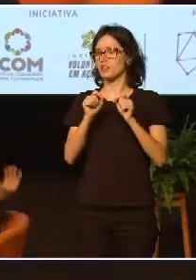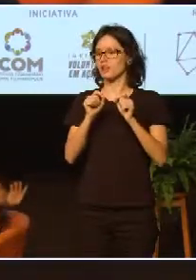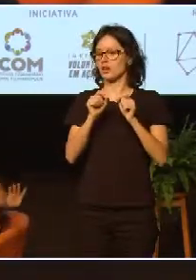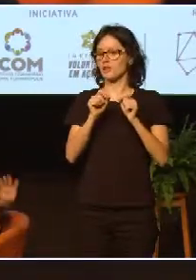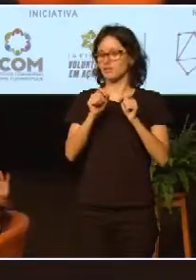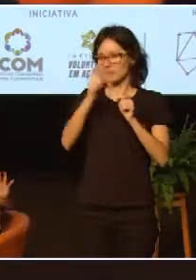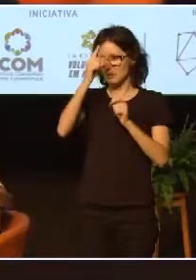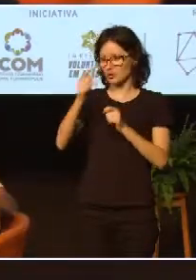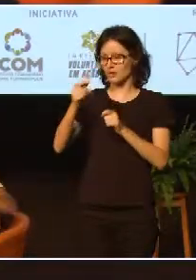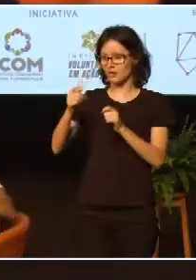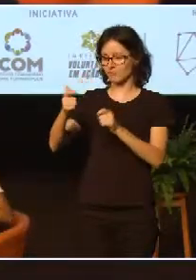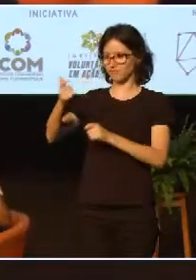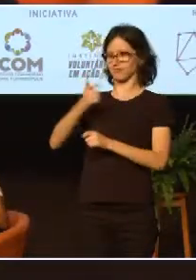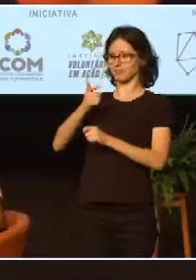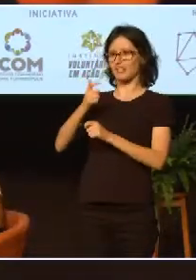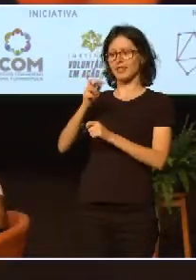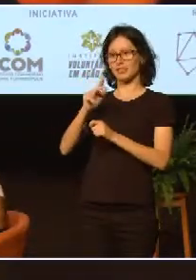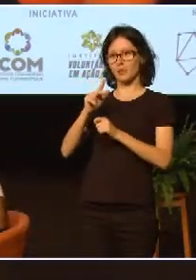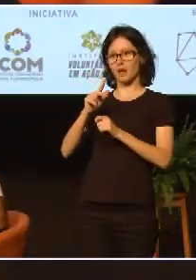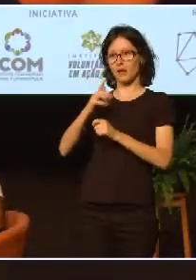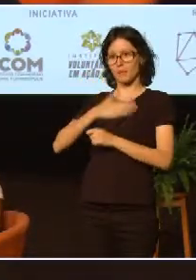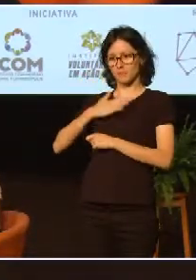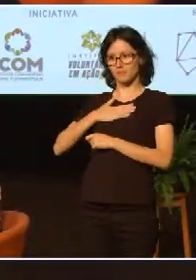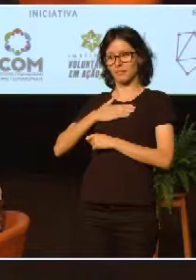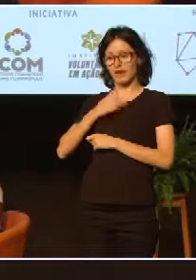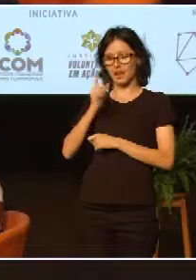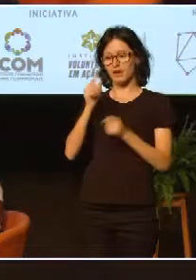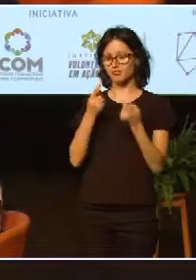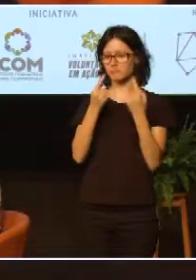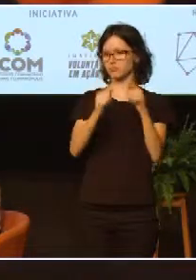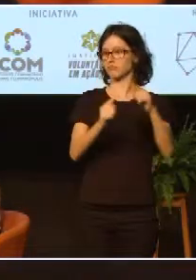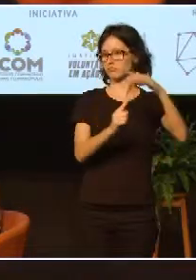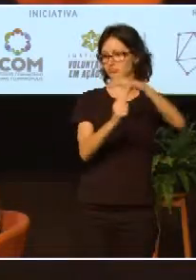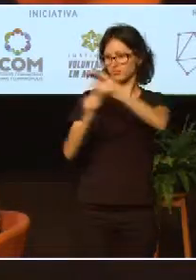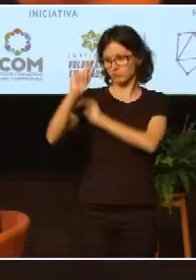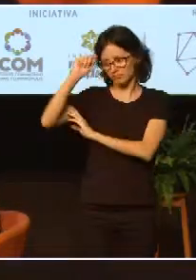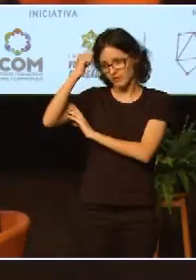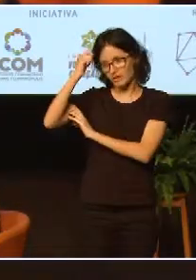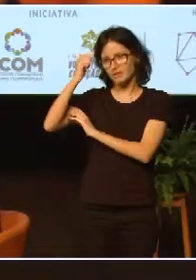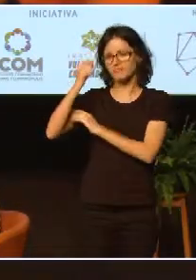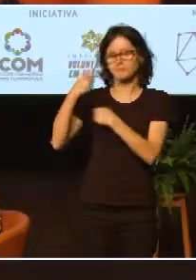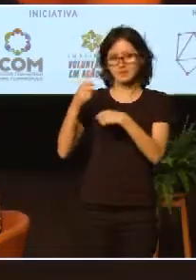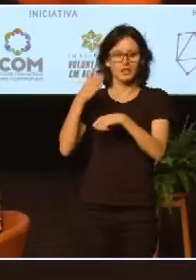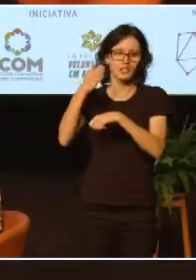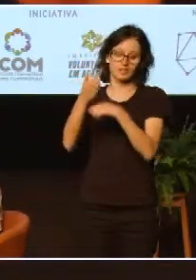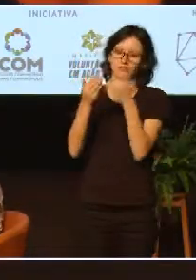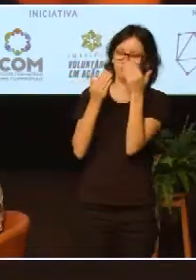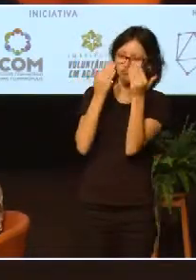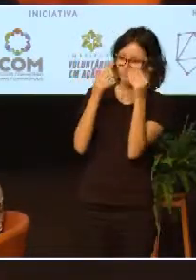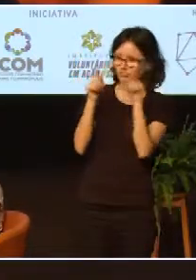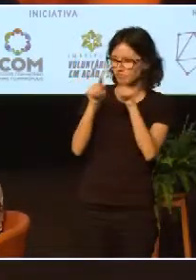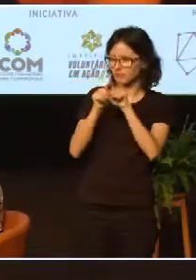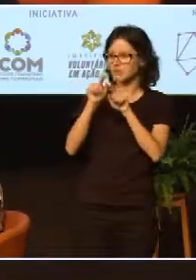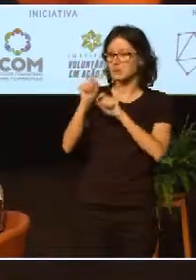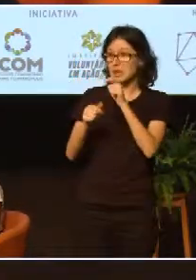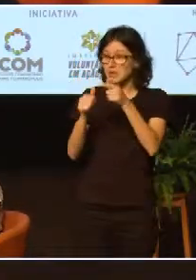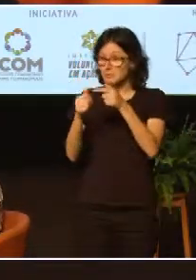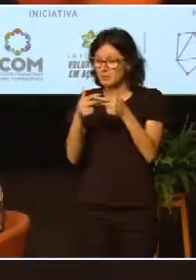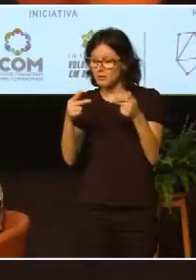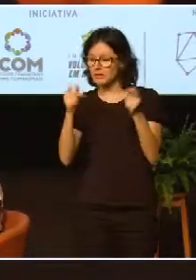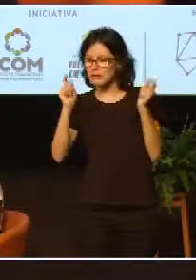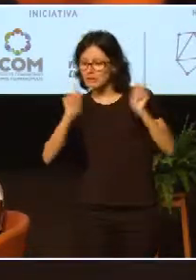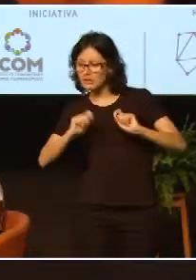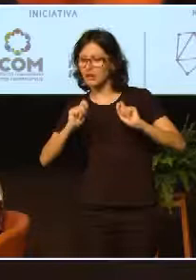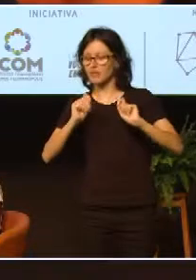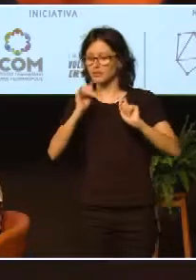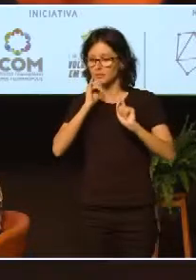estava falando não para a Feira Preta do que era para mim. Porque o que você aprendeu nisso? Cara, de que a primeira coisa que é possível descolar, porque